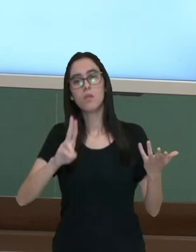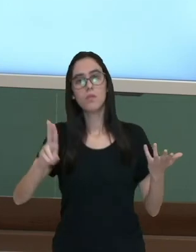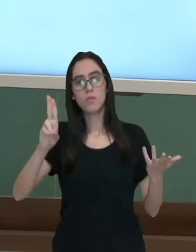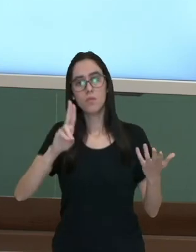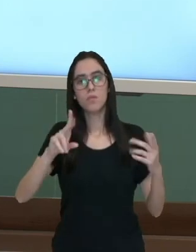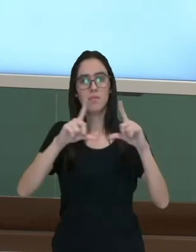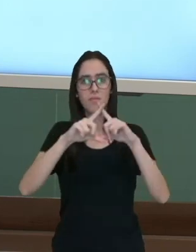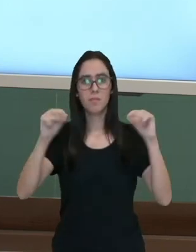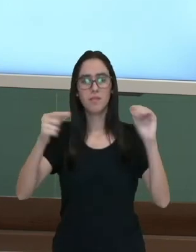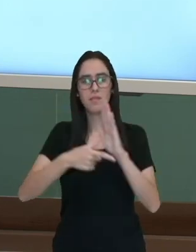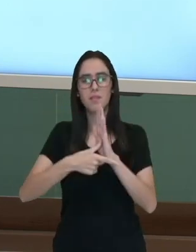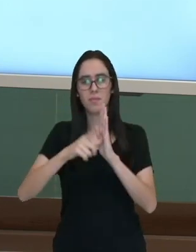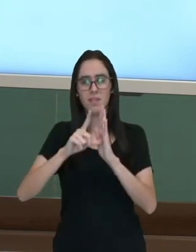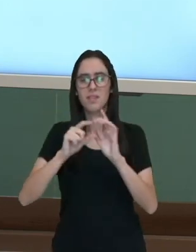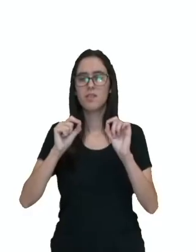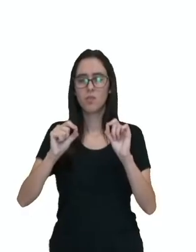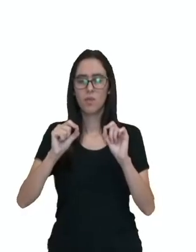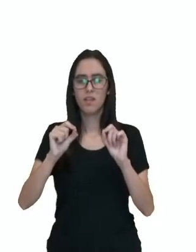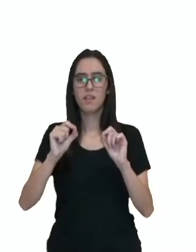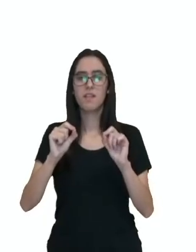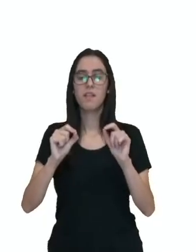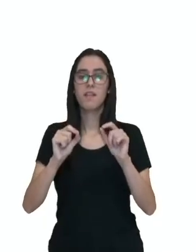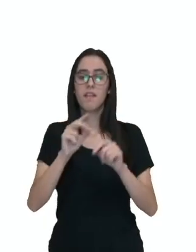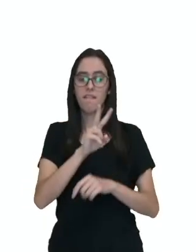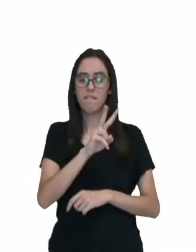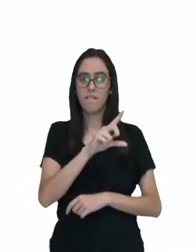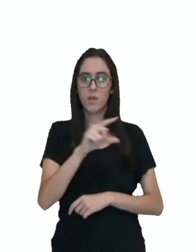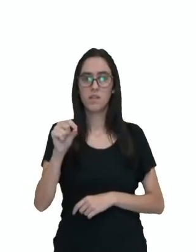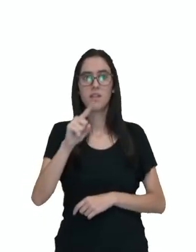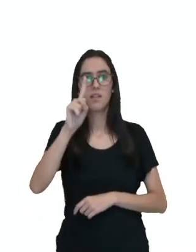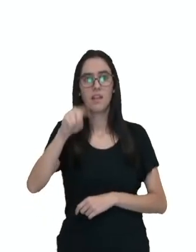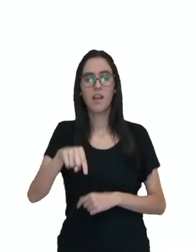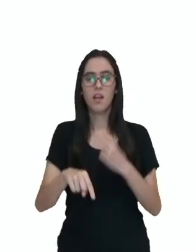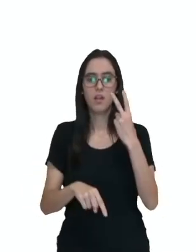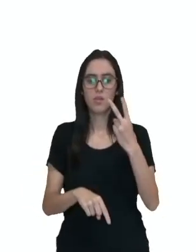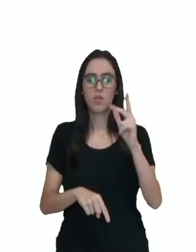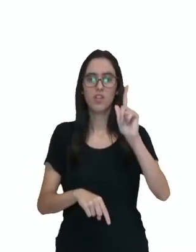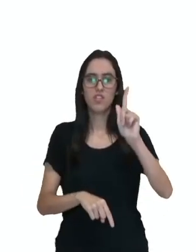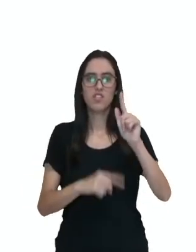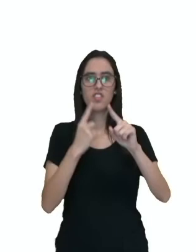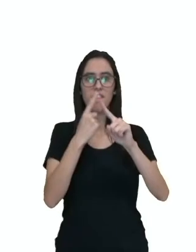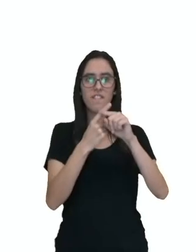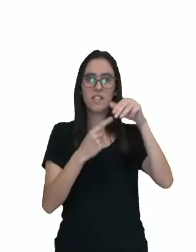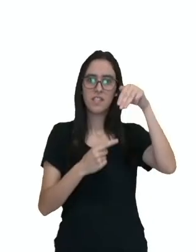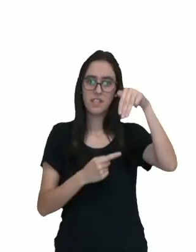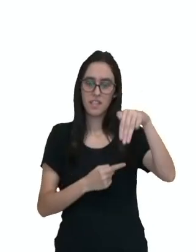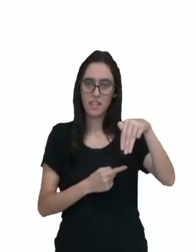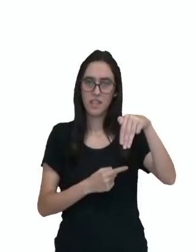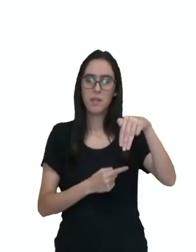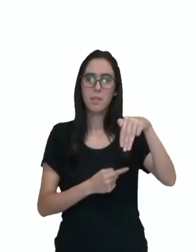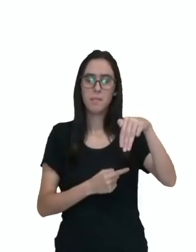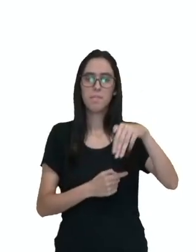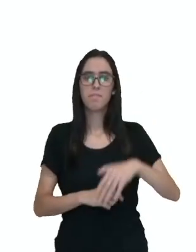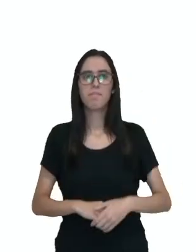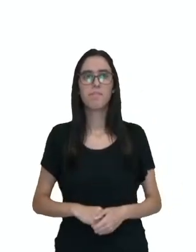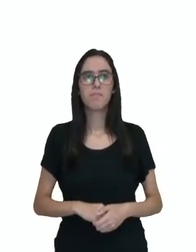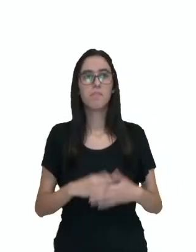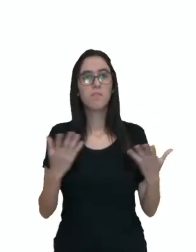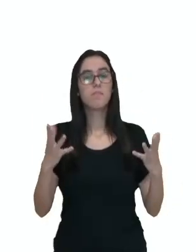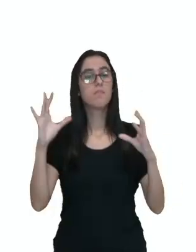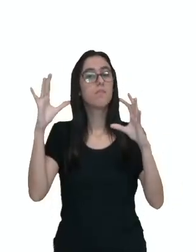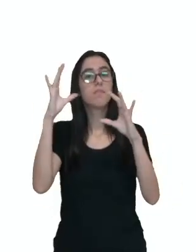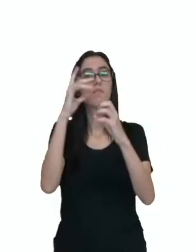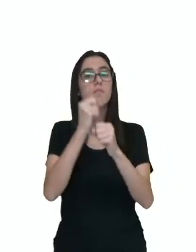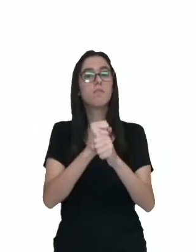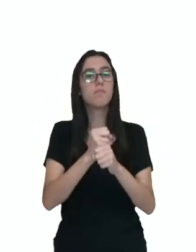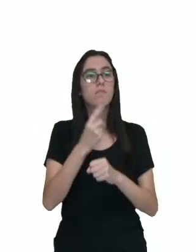viu anteriormente, que é velocidade igual a 2g vezes m sobre, no caso, a distância seria o raio da Terra aqui, nós vamos ter o